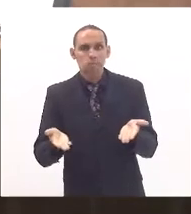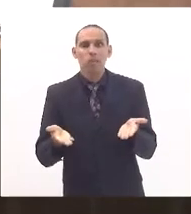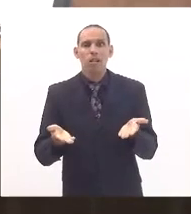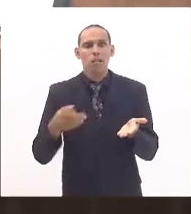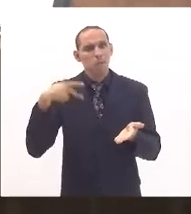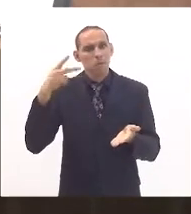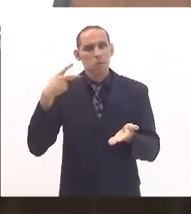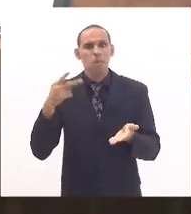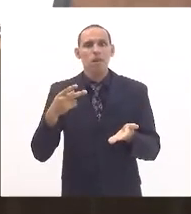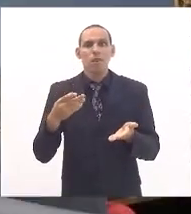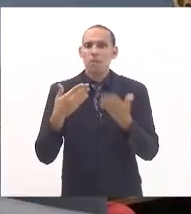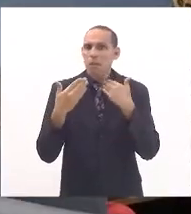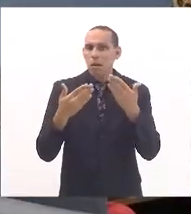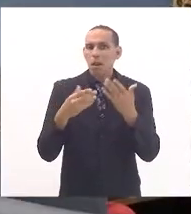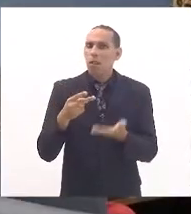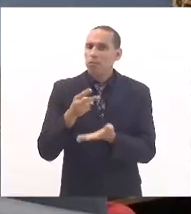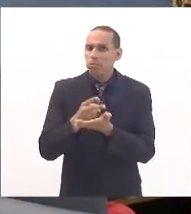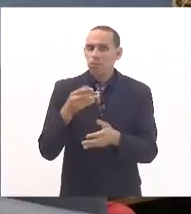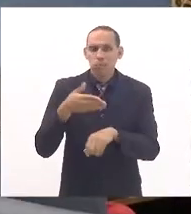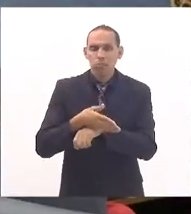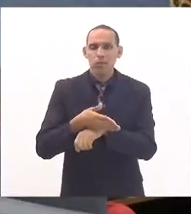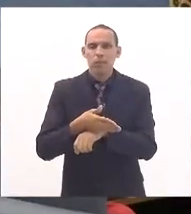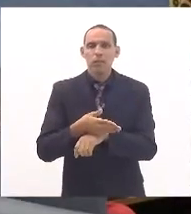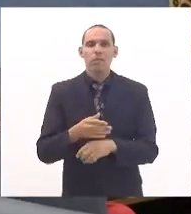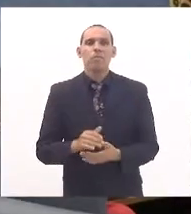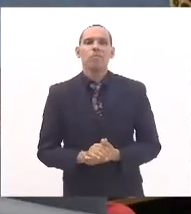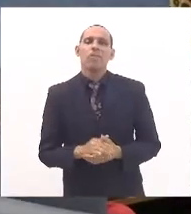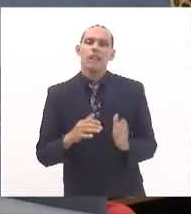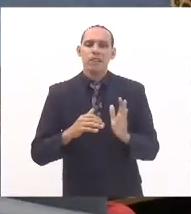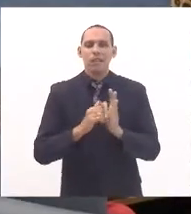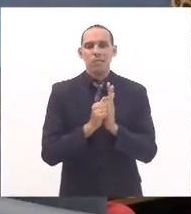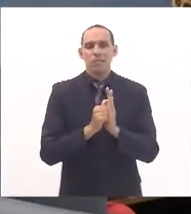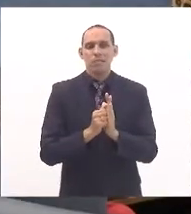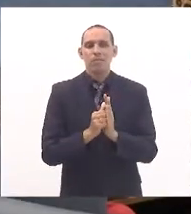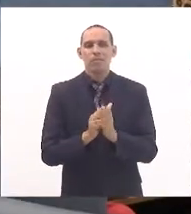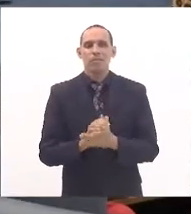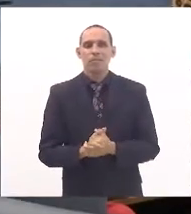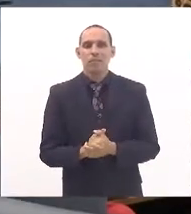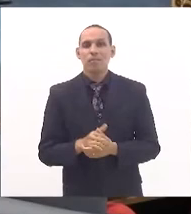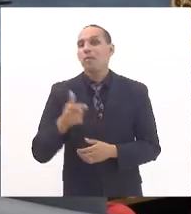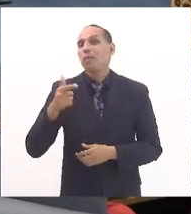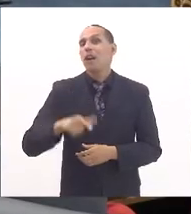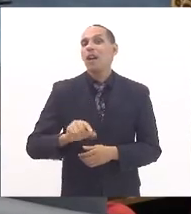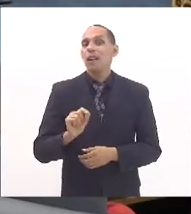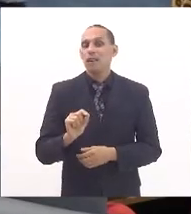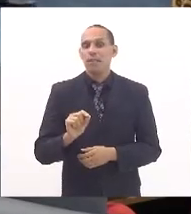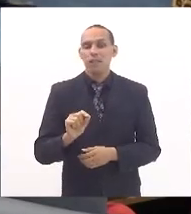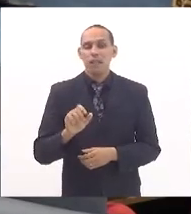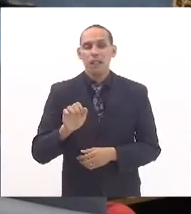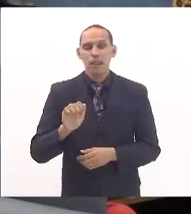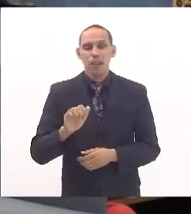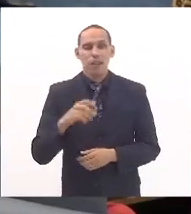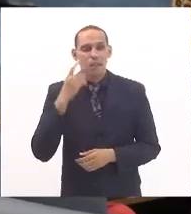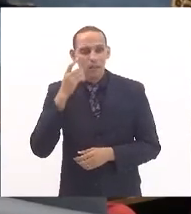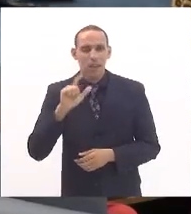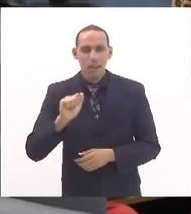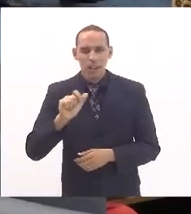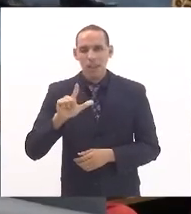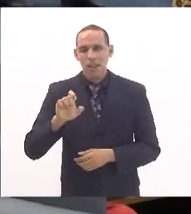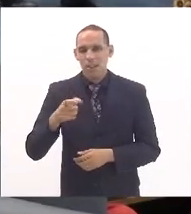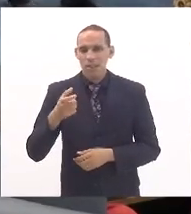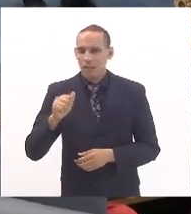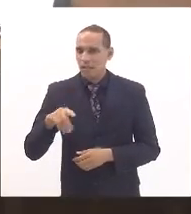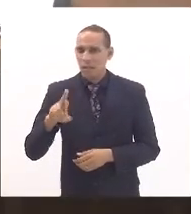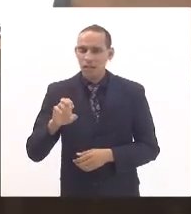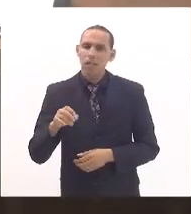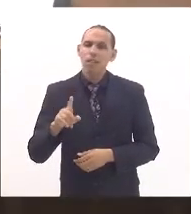debates. Está registrado... Mais o quê, deputado Alexandre? Deputado Alexandre. Apenas isso. O parlamento tem que se